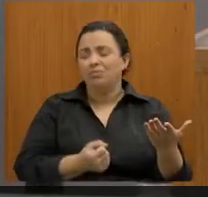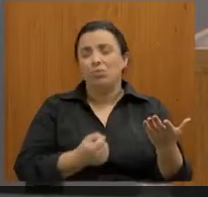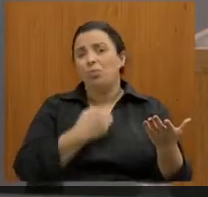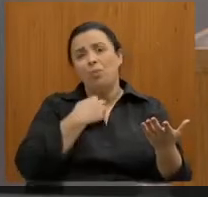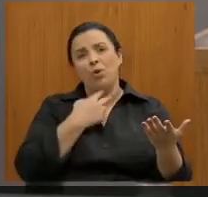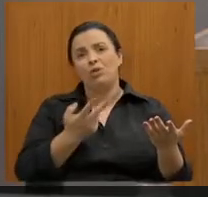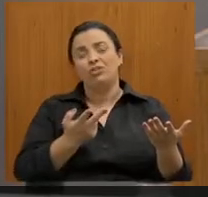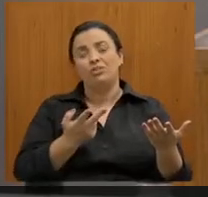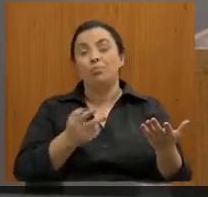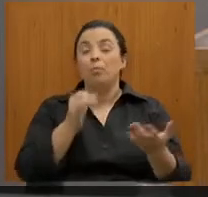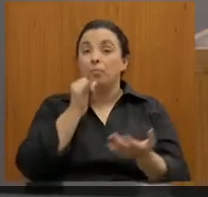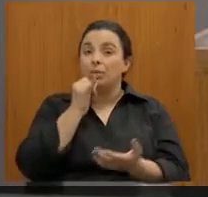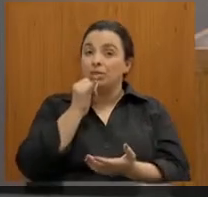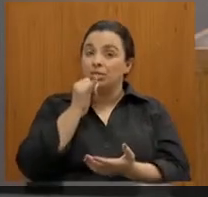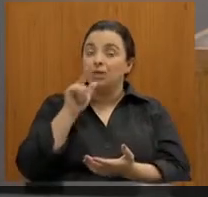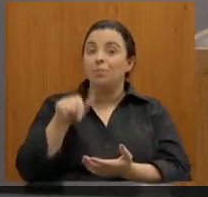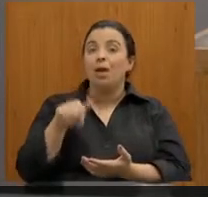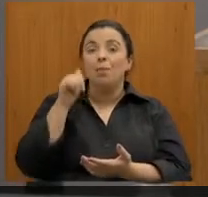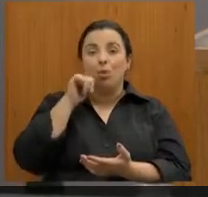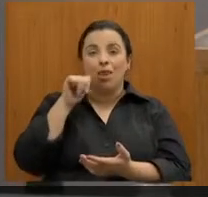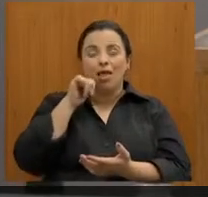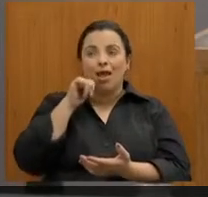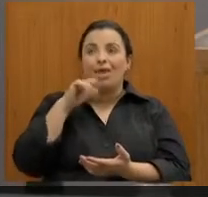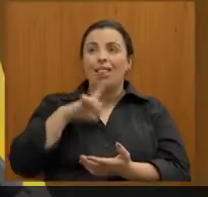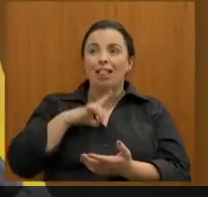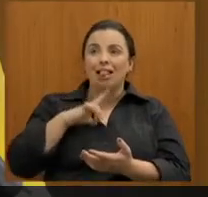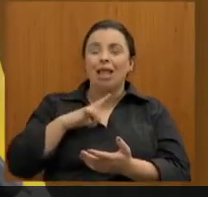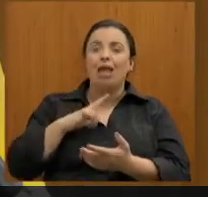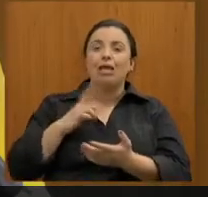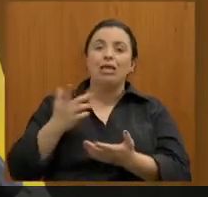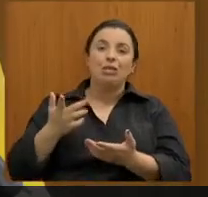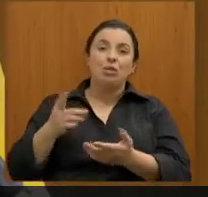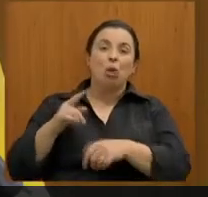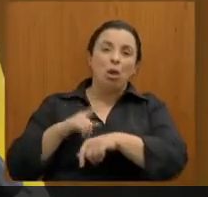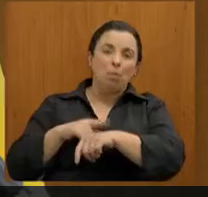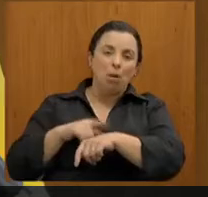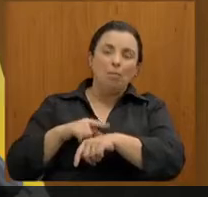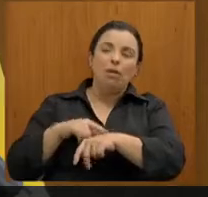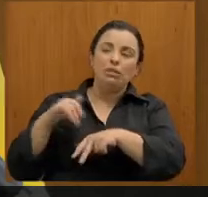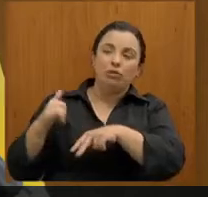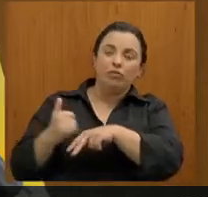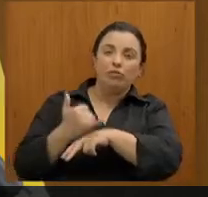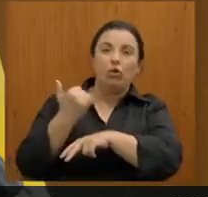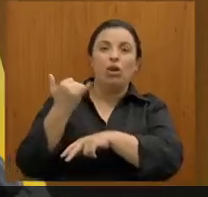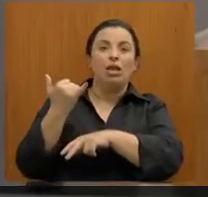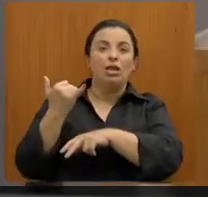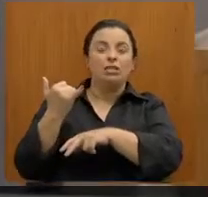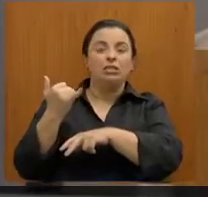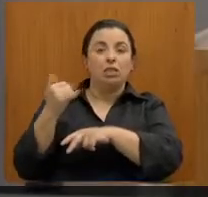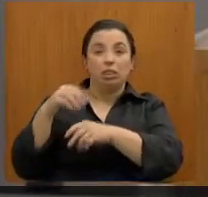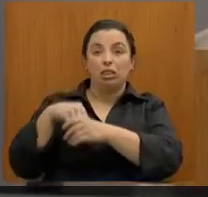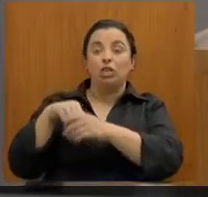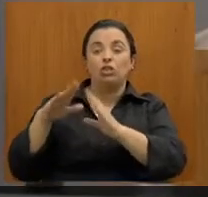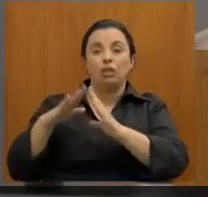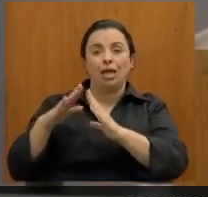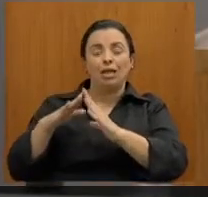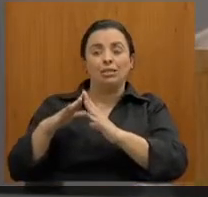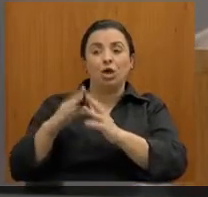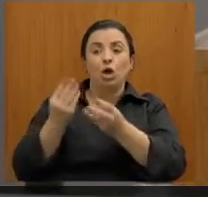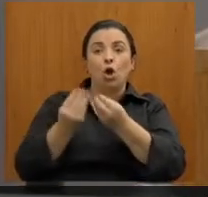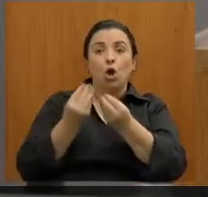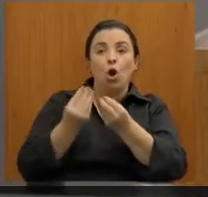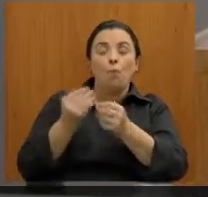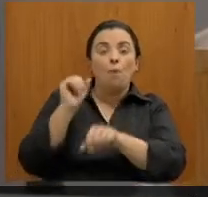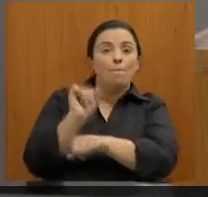ela ela se encontra no ciclo de violência doméstica significa que para aquele seja interrompido não